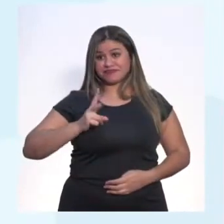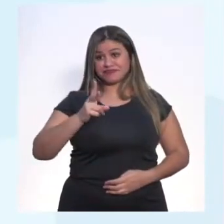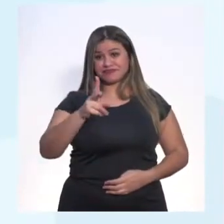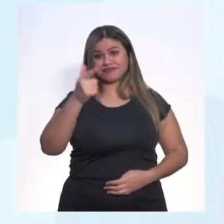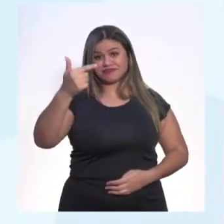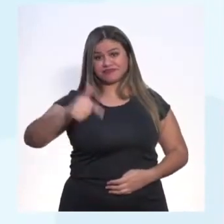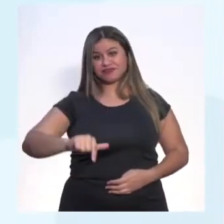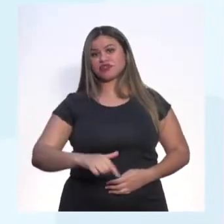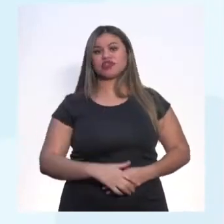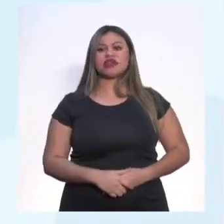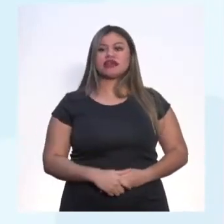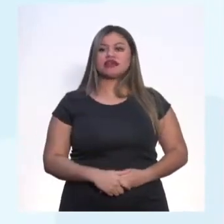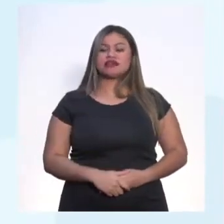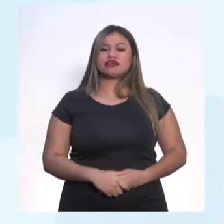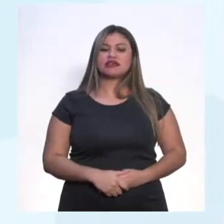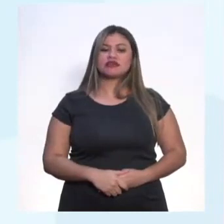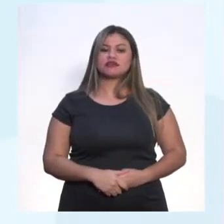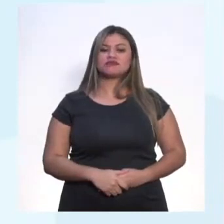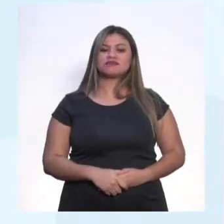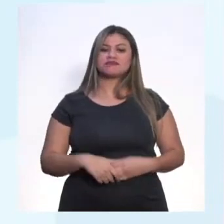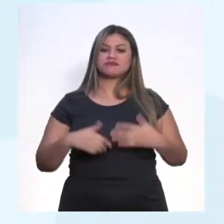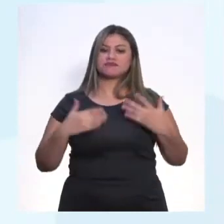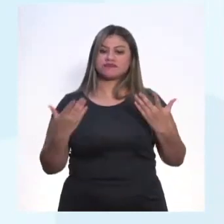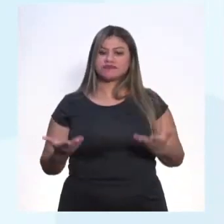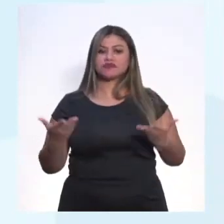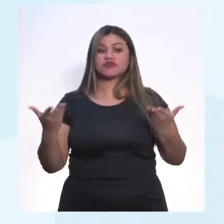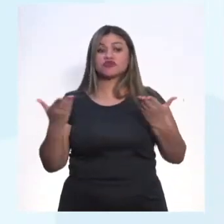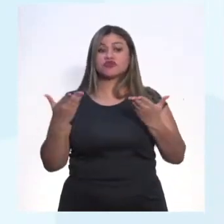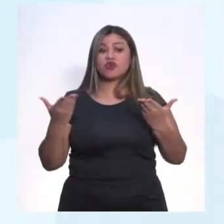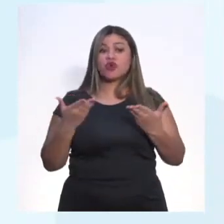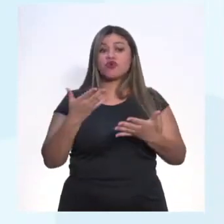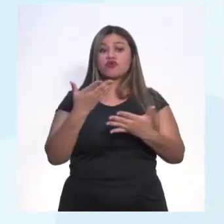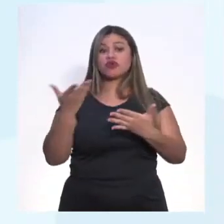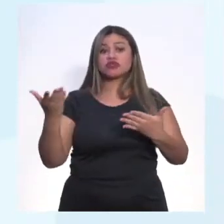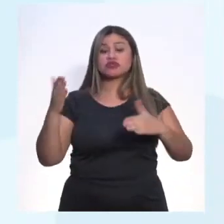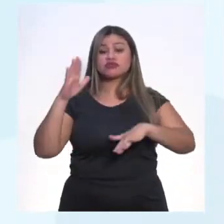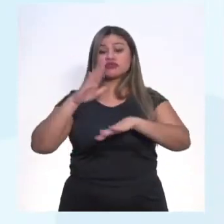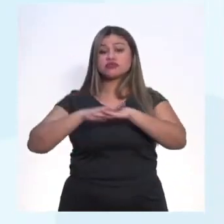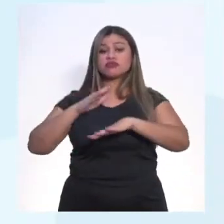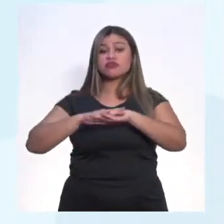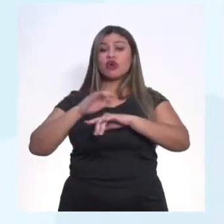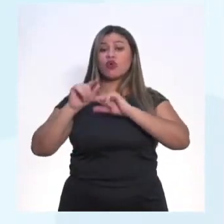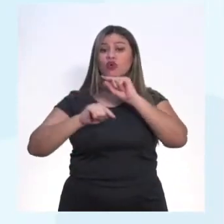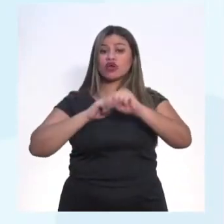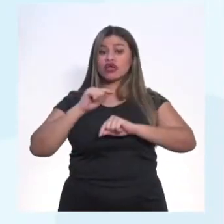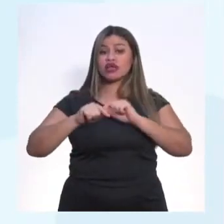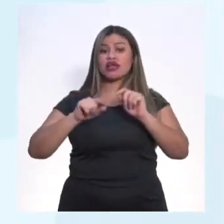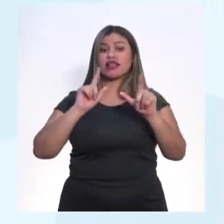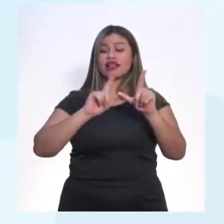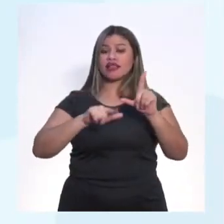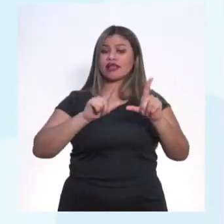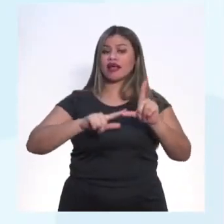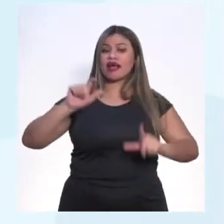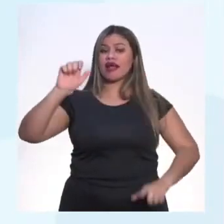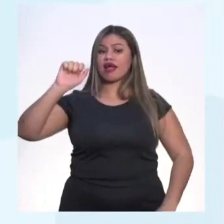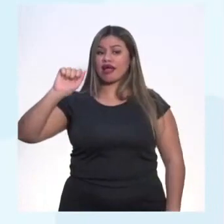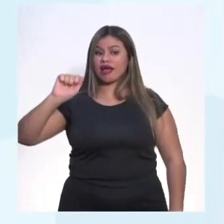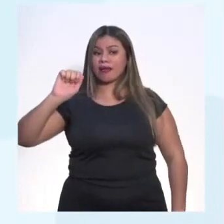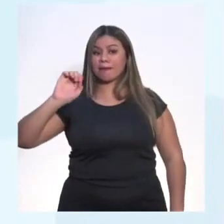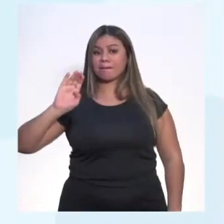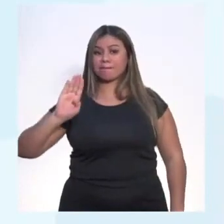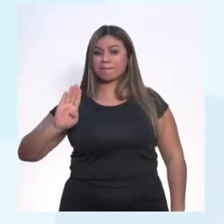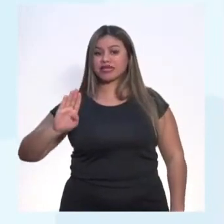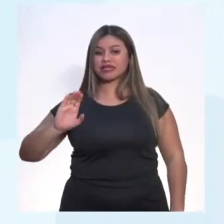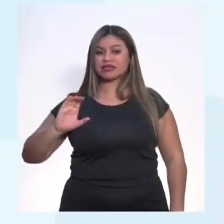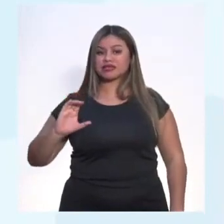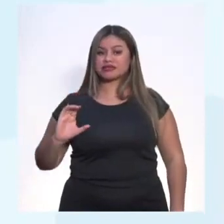um pouquinho? Então, agora, eu quero que você resolva as letras A, B